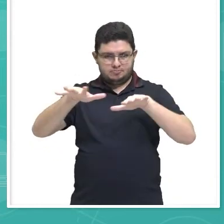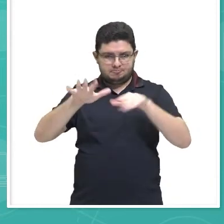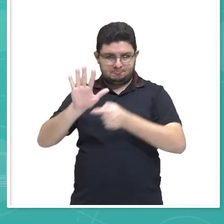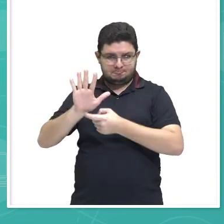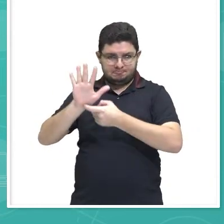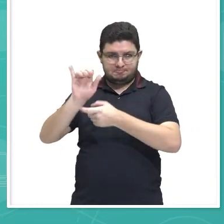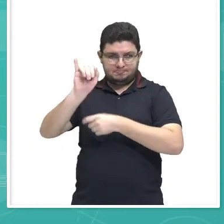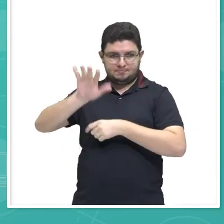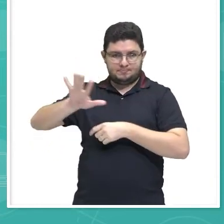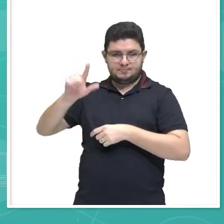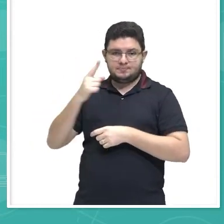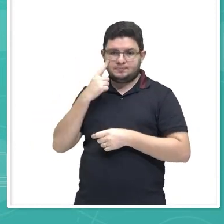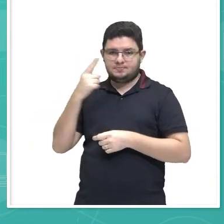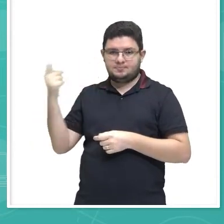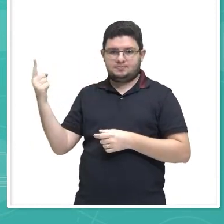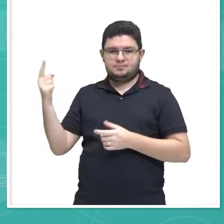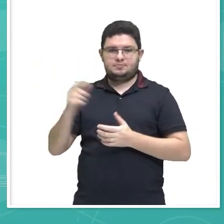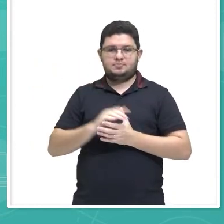vocês.